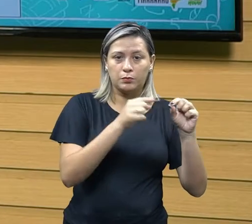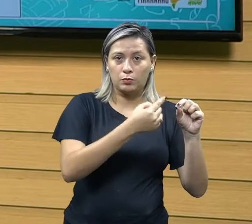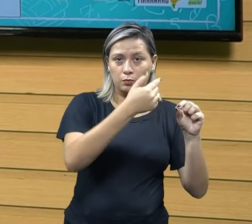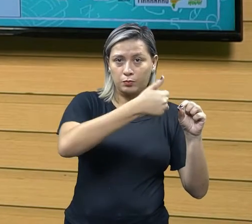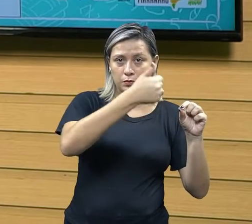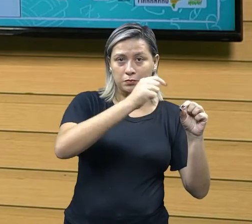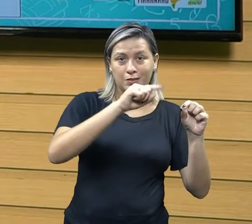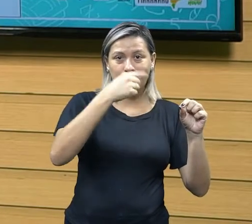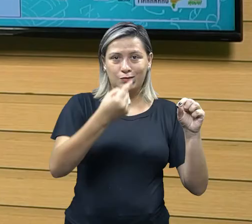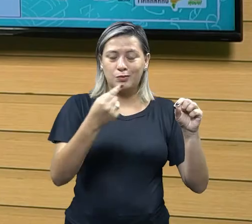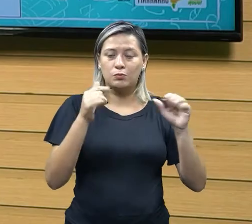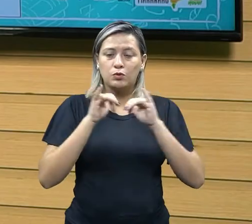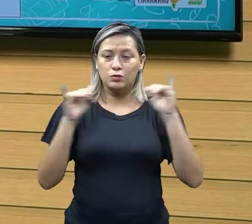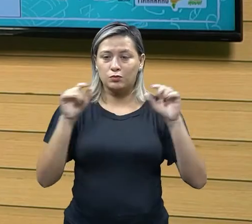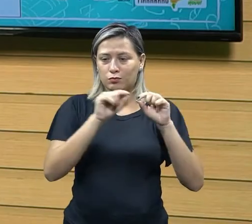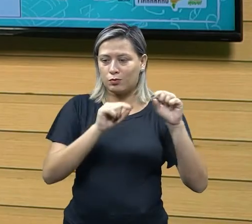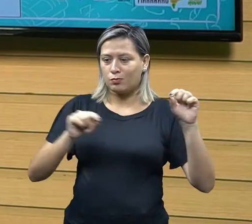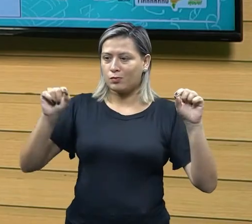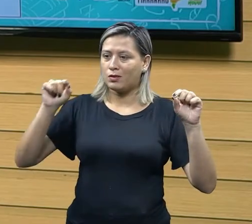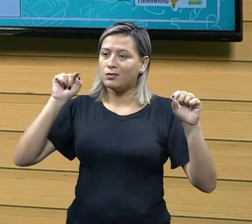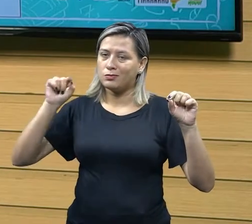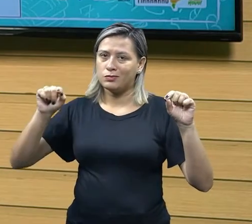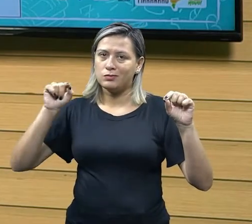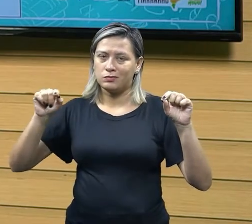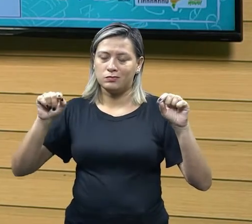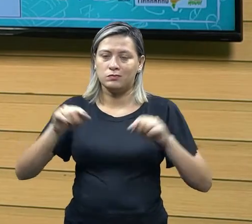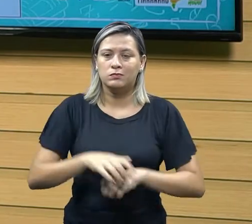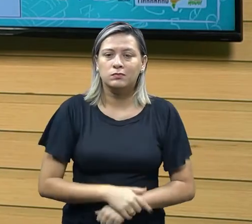faz um desenho que não é no AutoCAD,